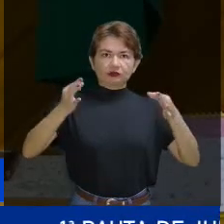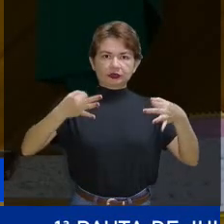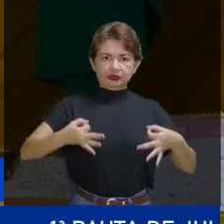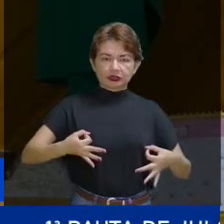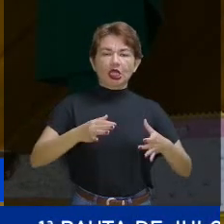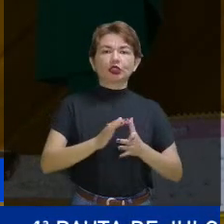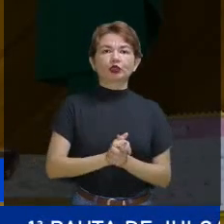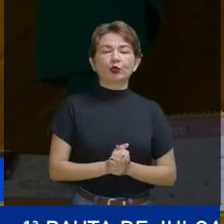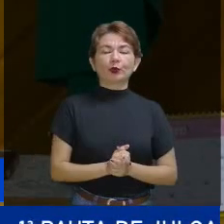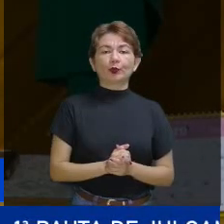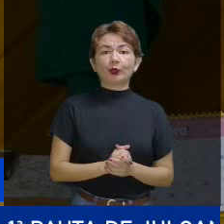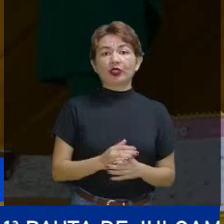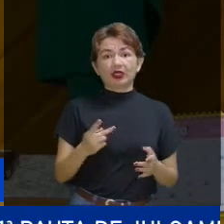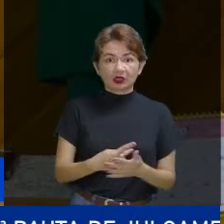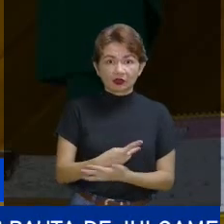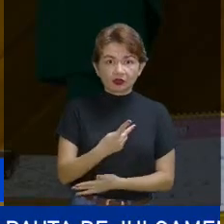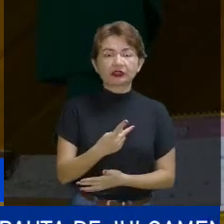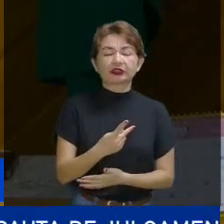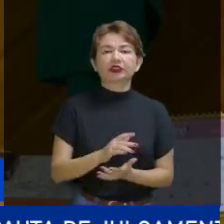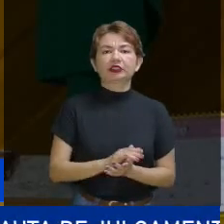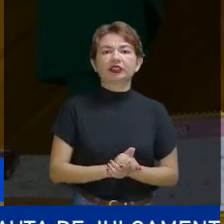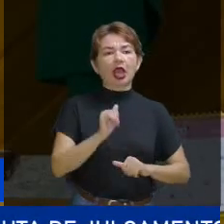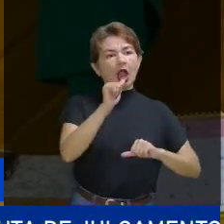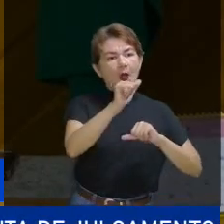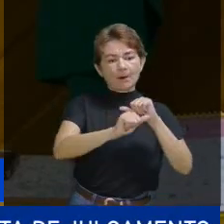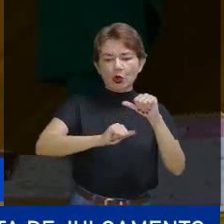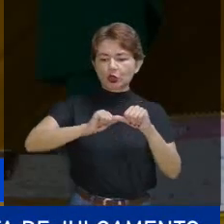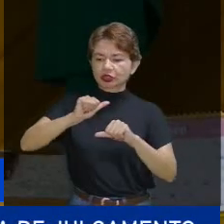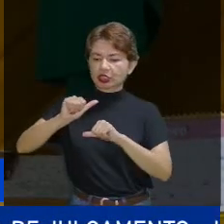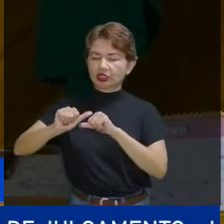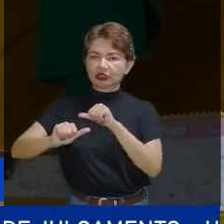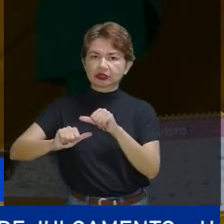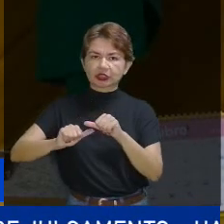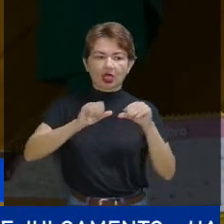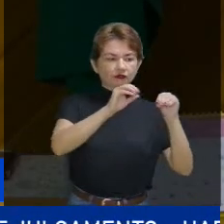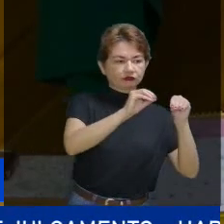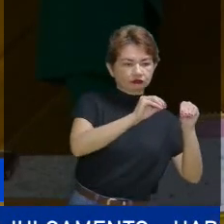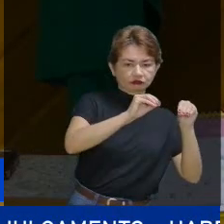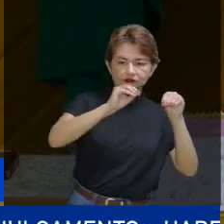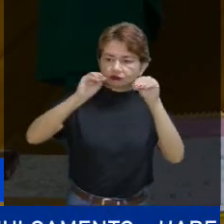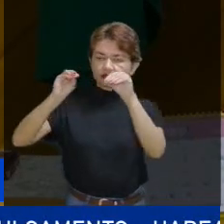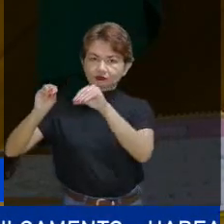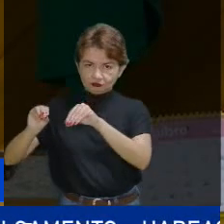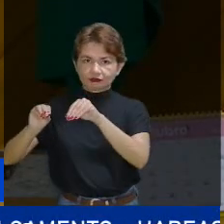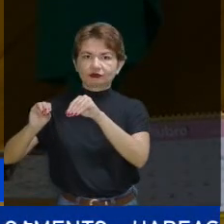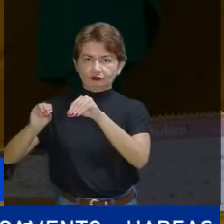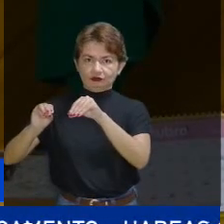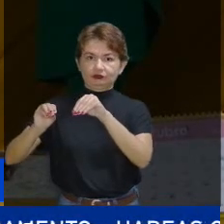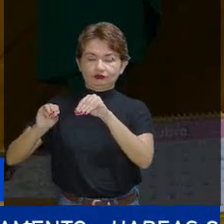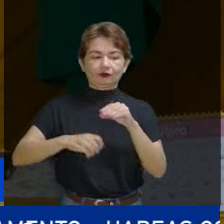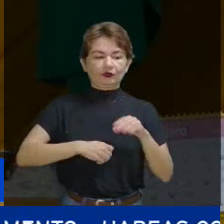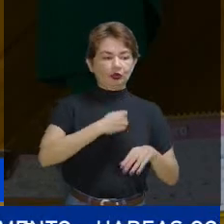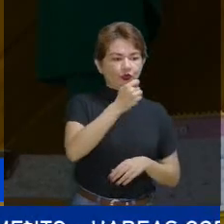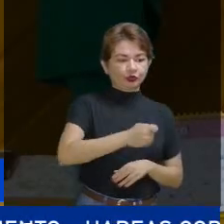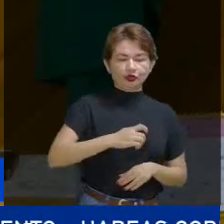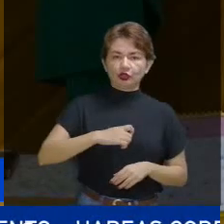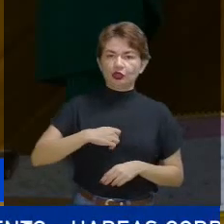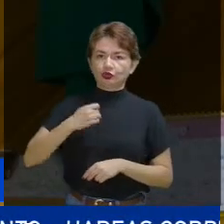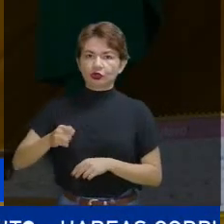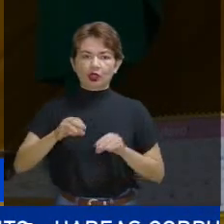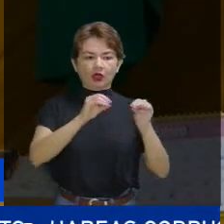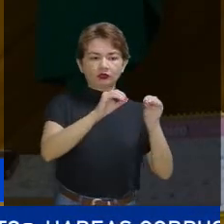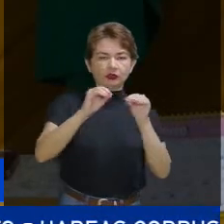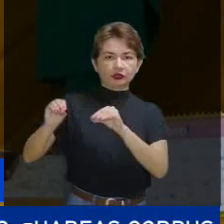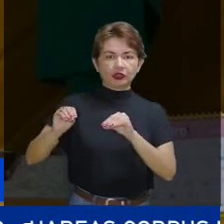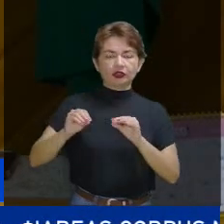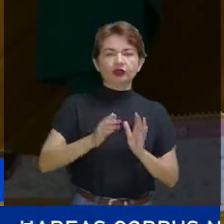temporal estipulado para que se houvesse a transição do juízo de segunda zona para o juízo de garantias, quanto também pela